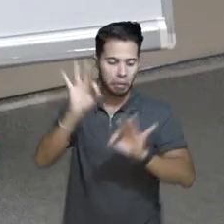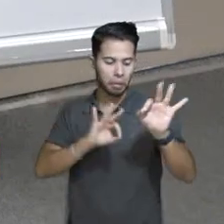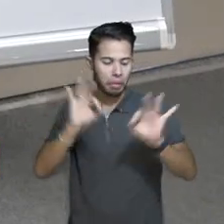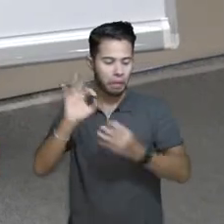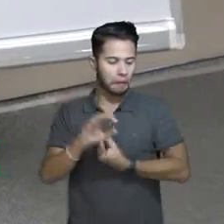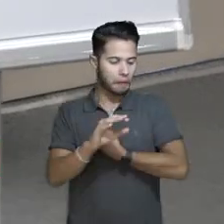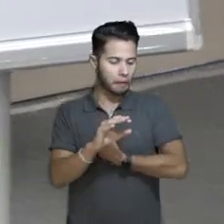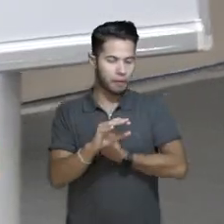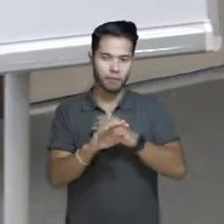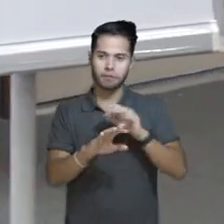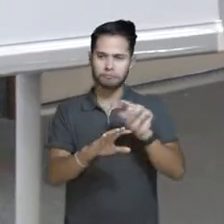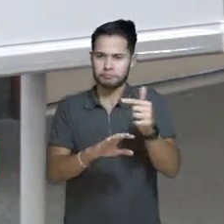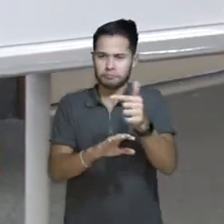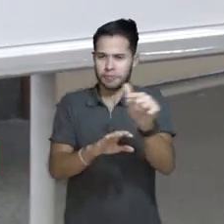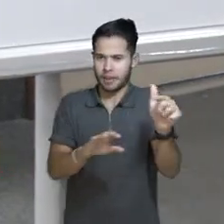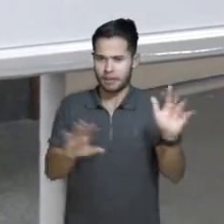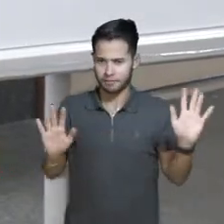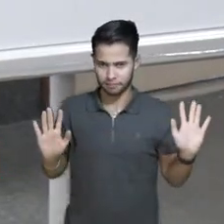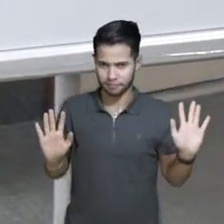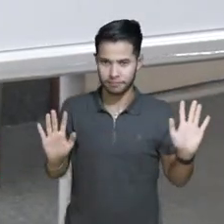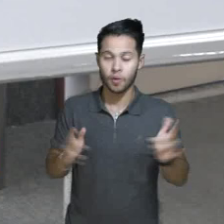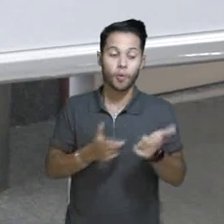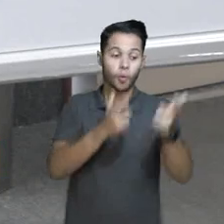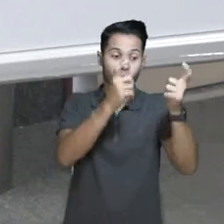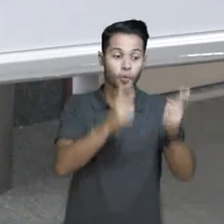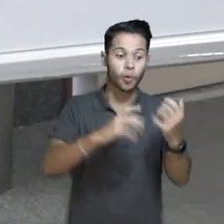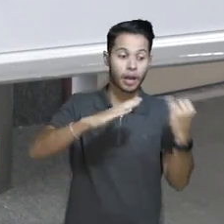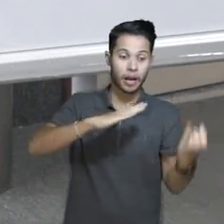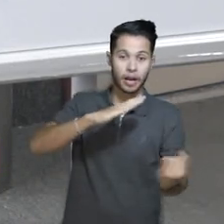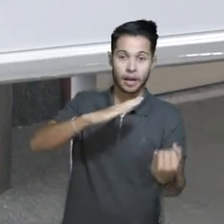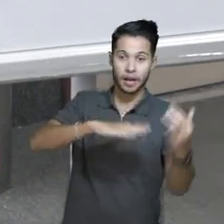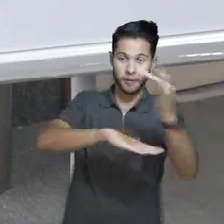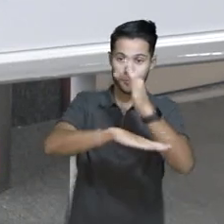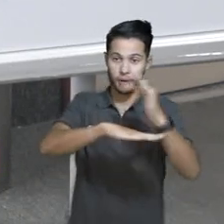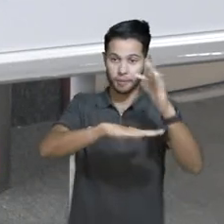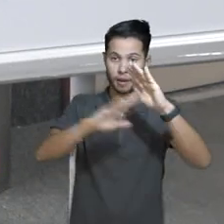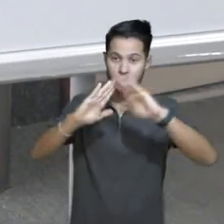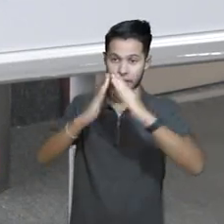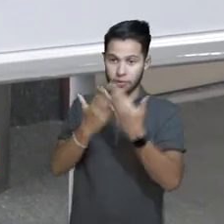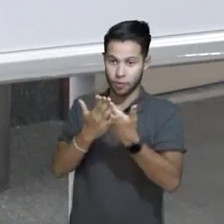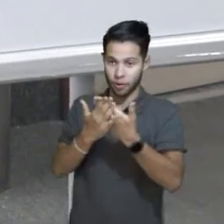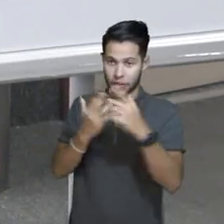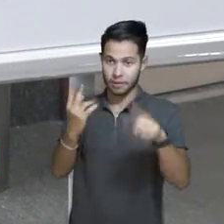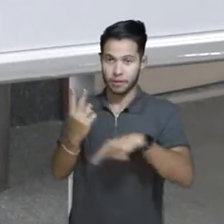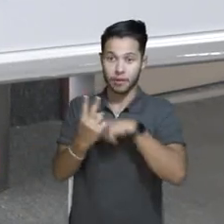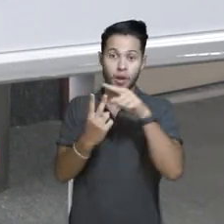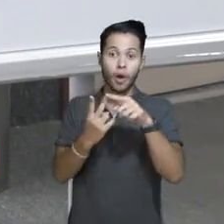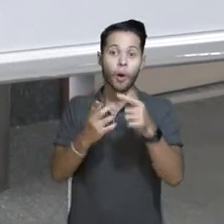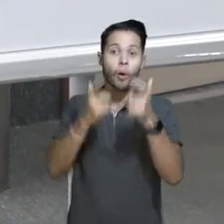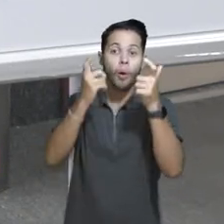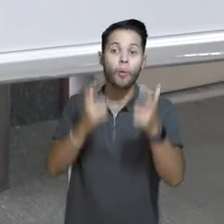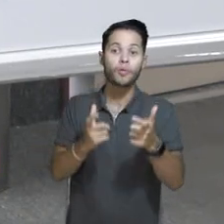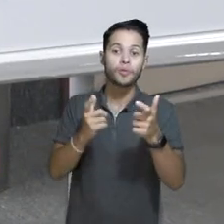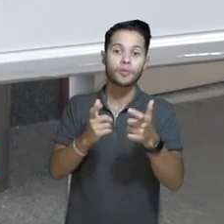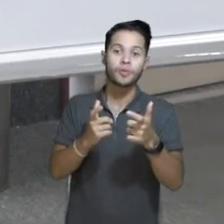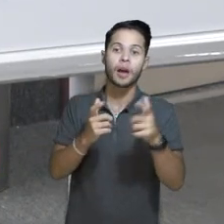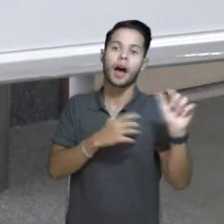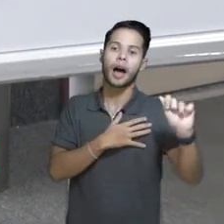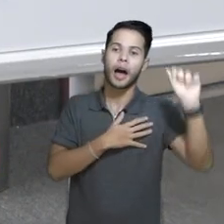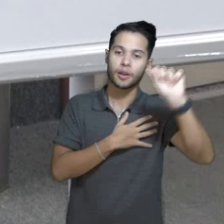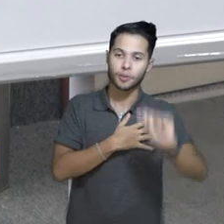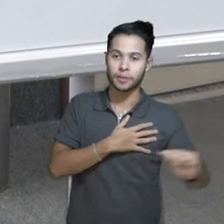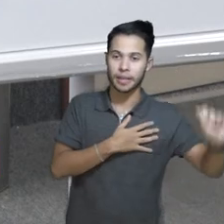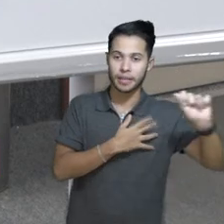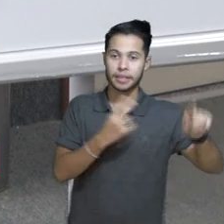o local da educação formal se dá nas escolas a não formal as ones associações